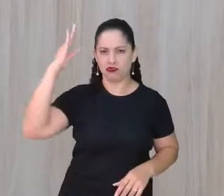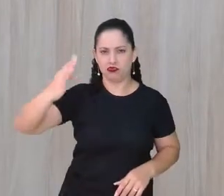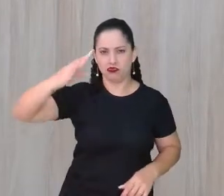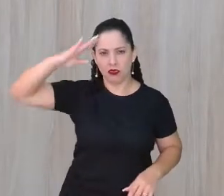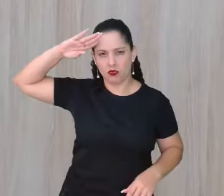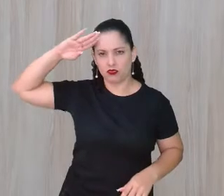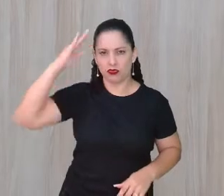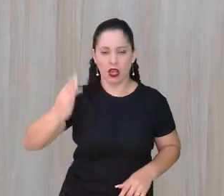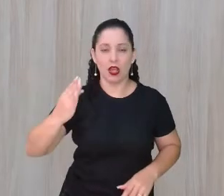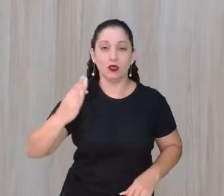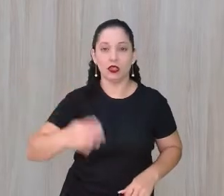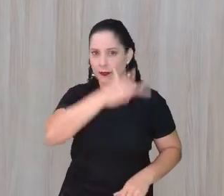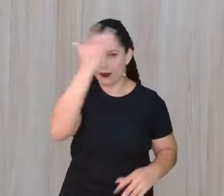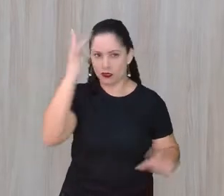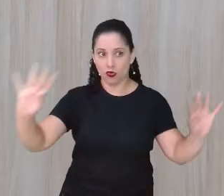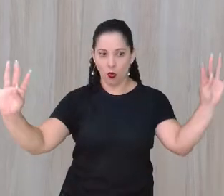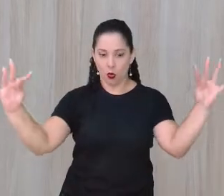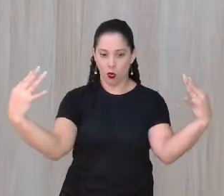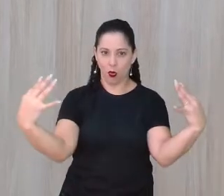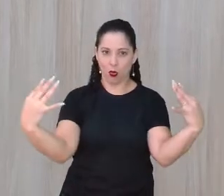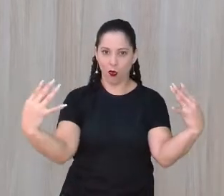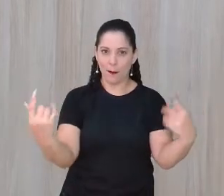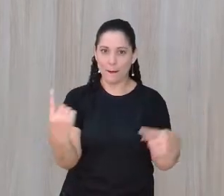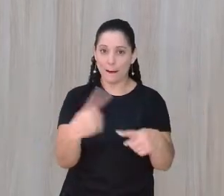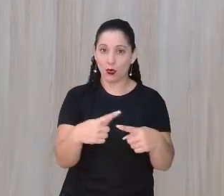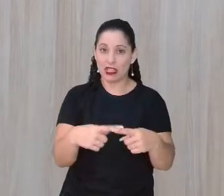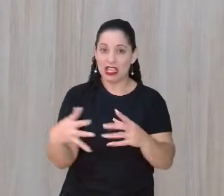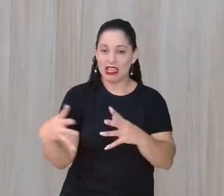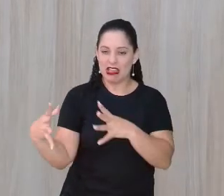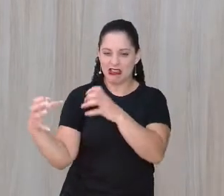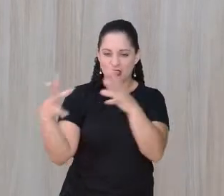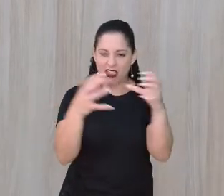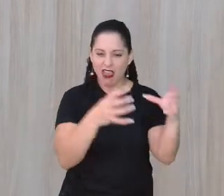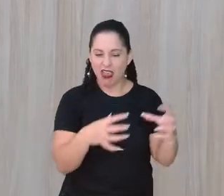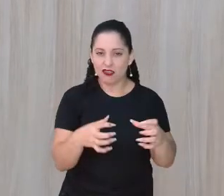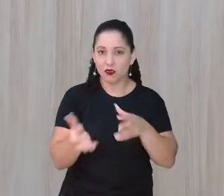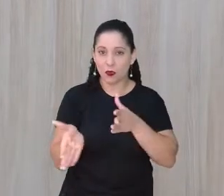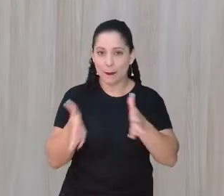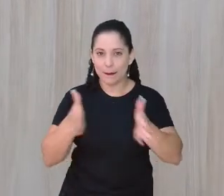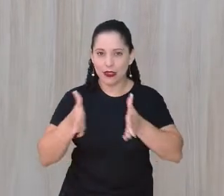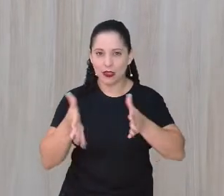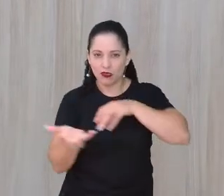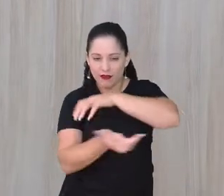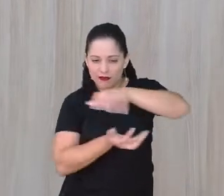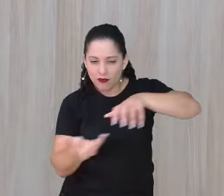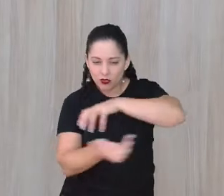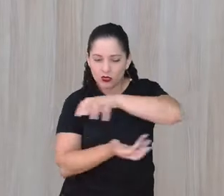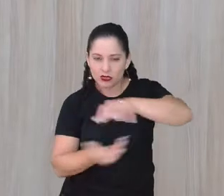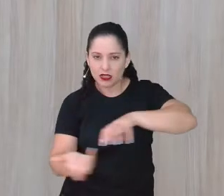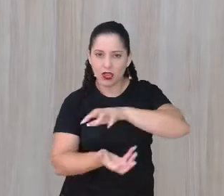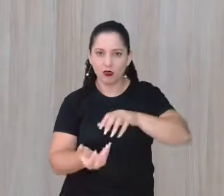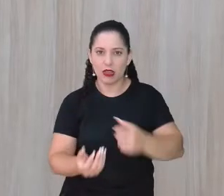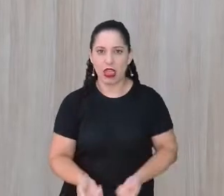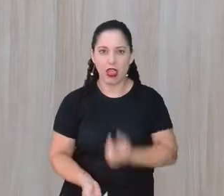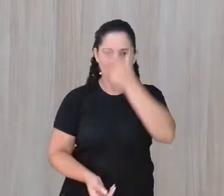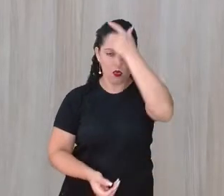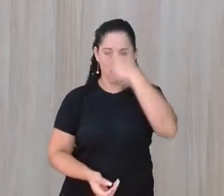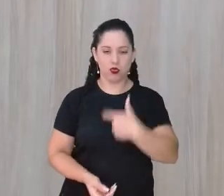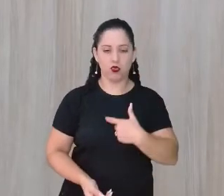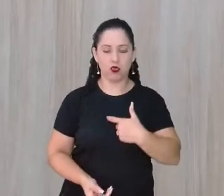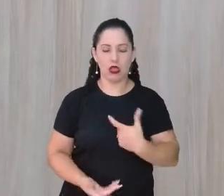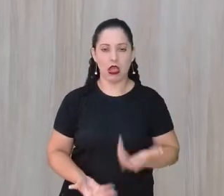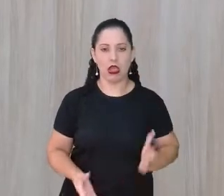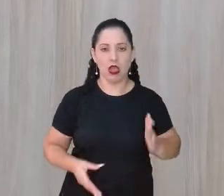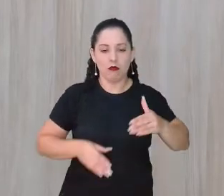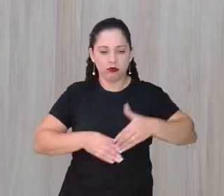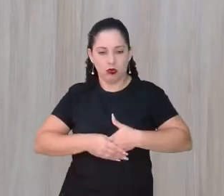a ganhar destaque com essas batalhas no período da Revolução. Veja, então ele não surgiu do nada, né? Ele já